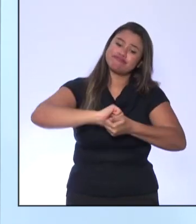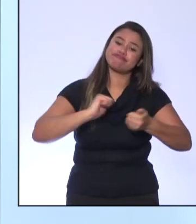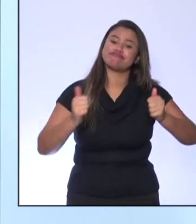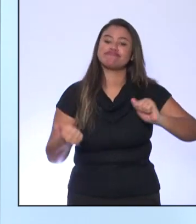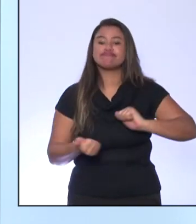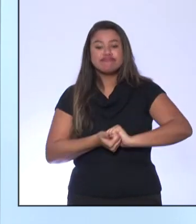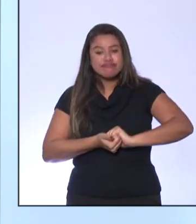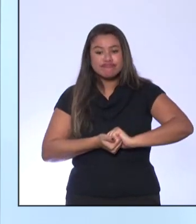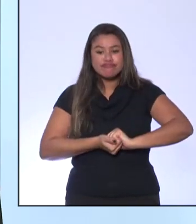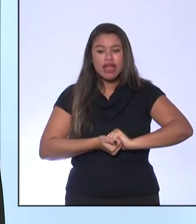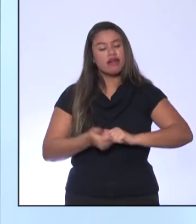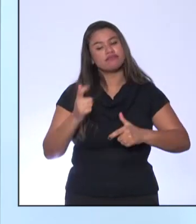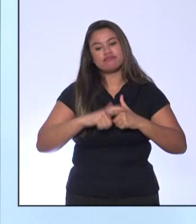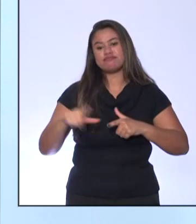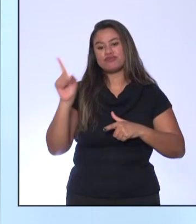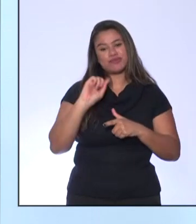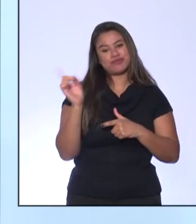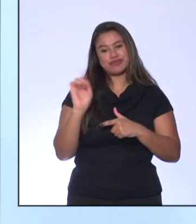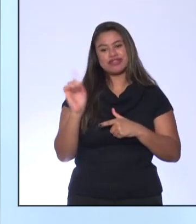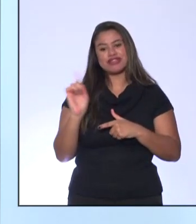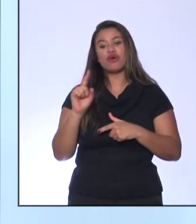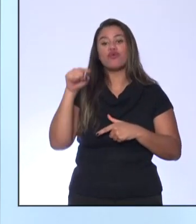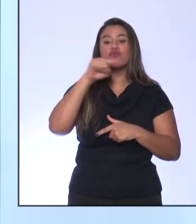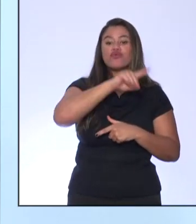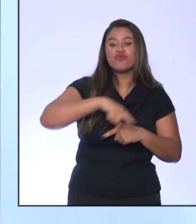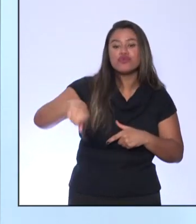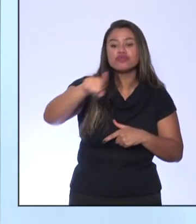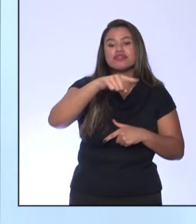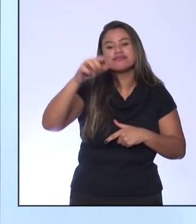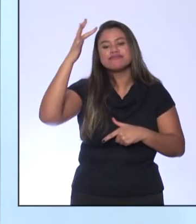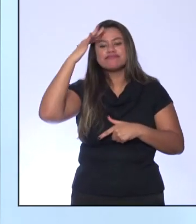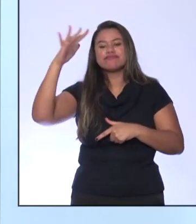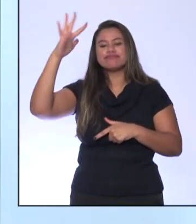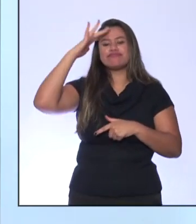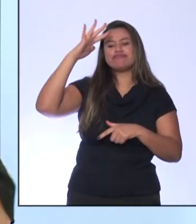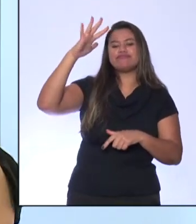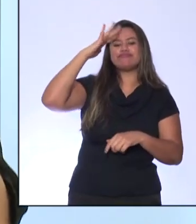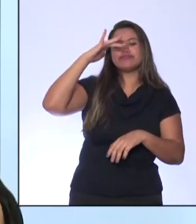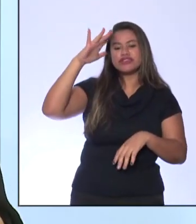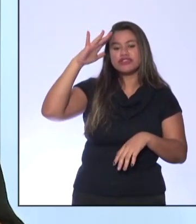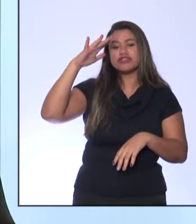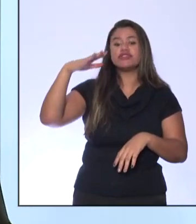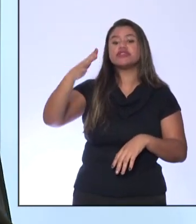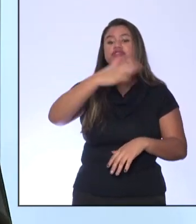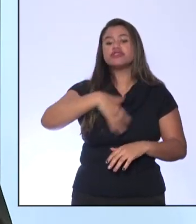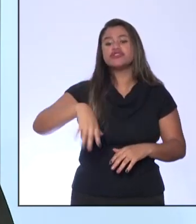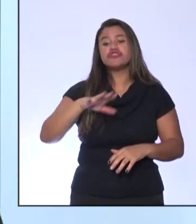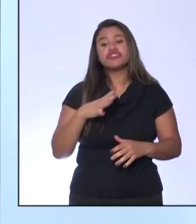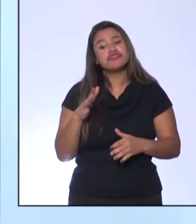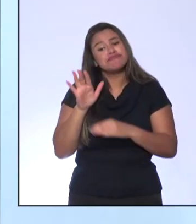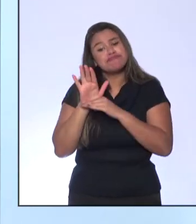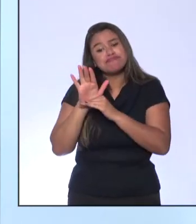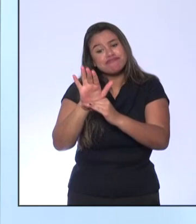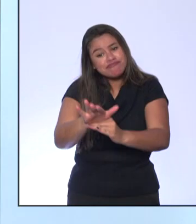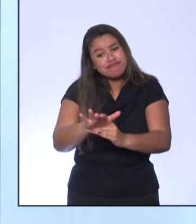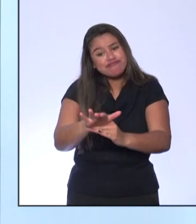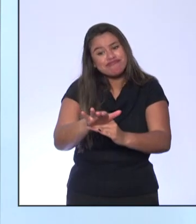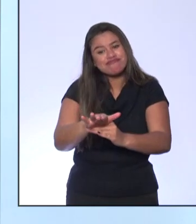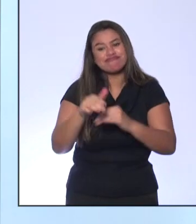Então, vocês façam as reflexões de vocês, a gente vai tentar colaborar um pouquinho,